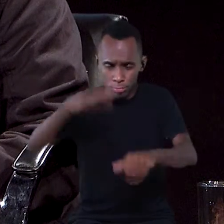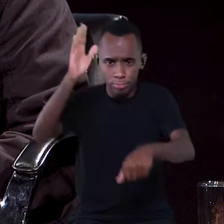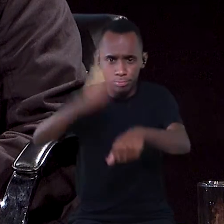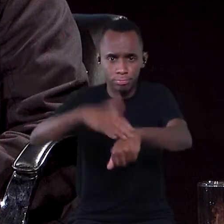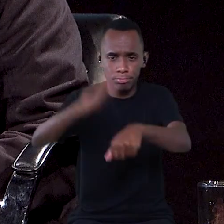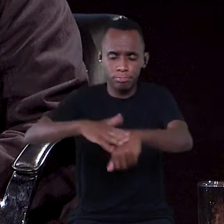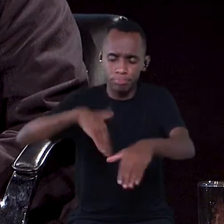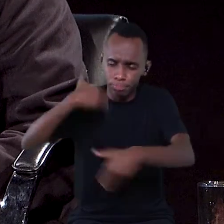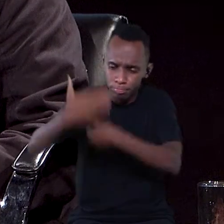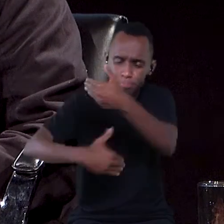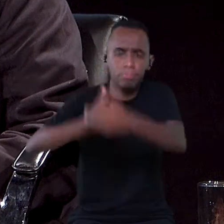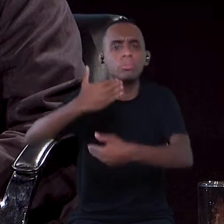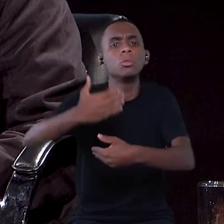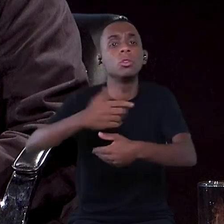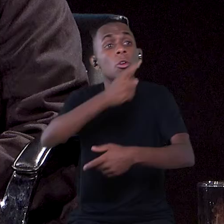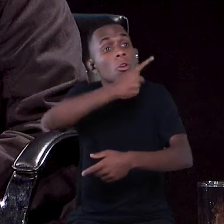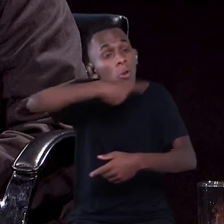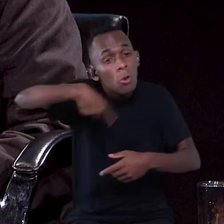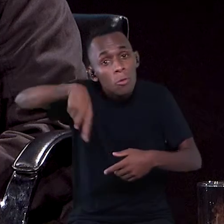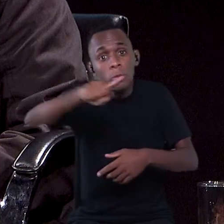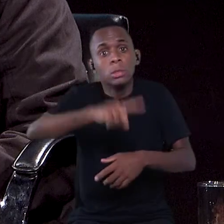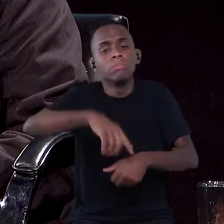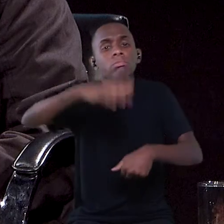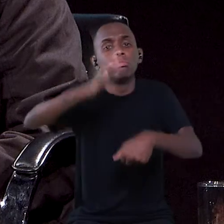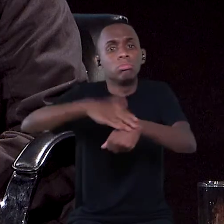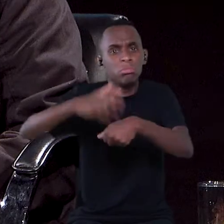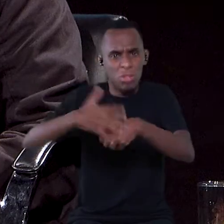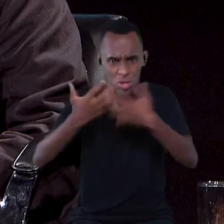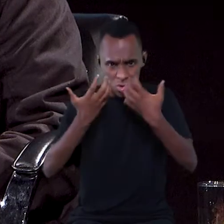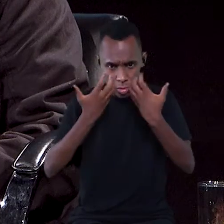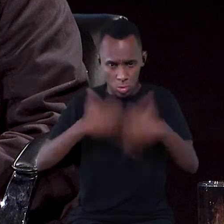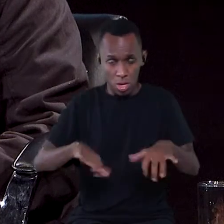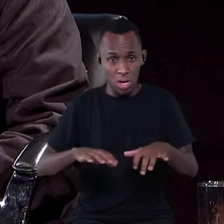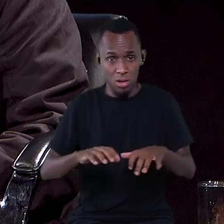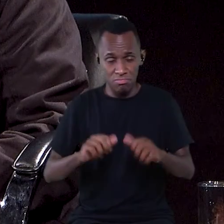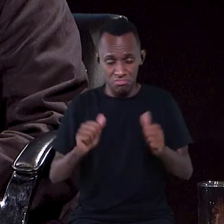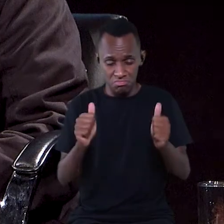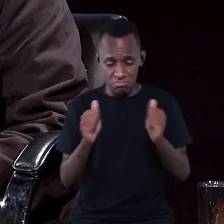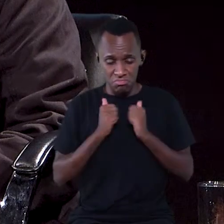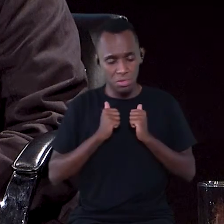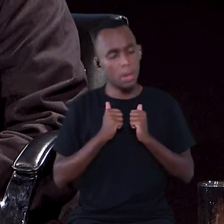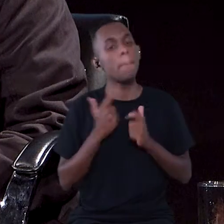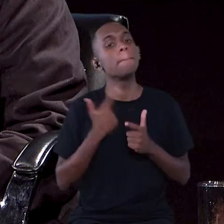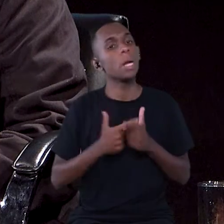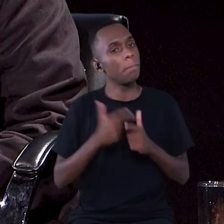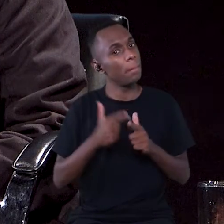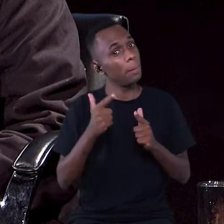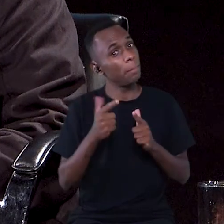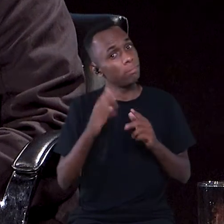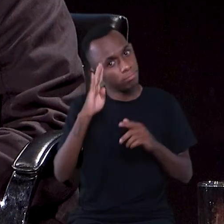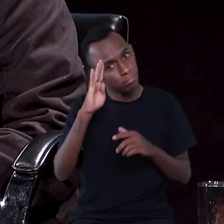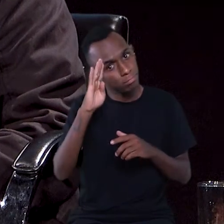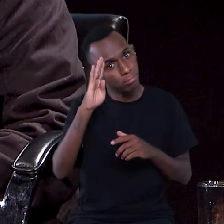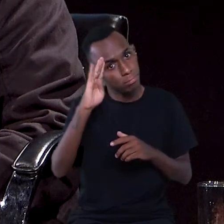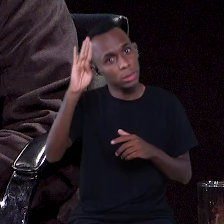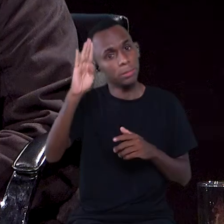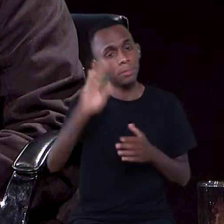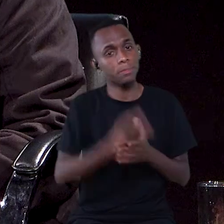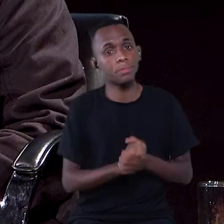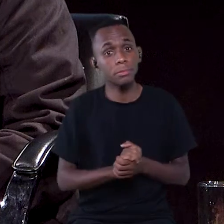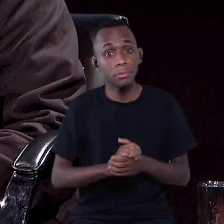costura. Embarque em si, quem não quiser um peso morto, e se quiser uma casa que seja